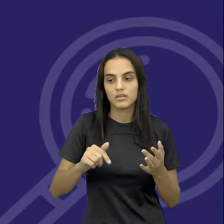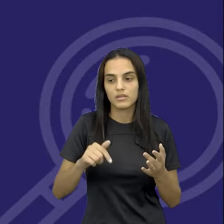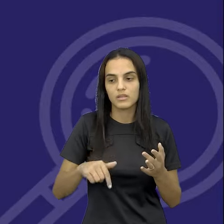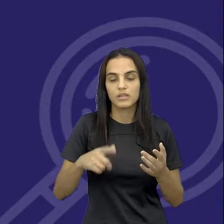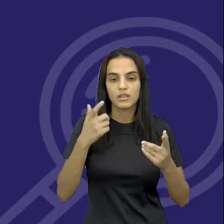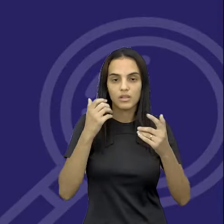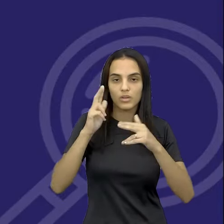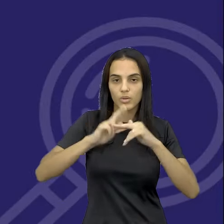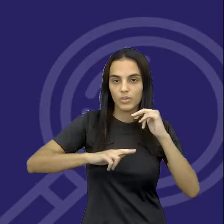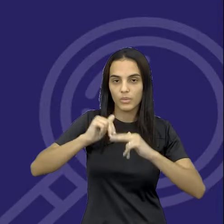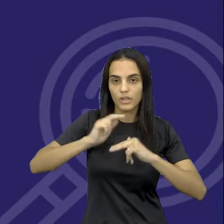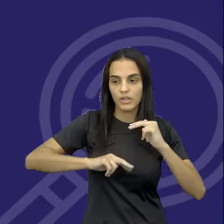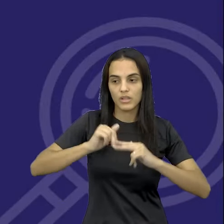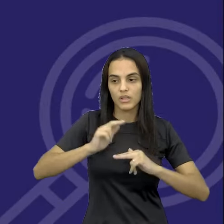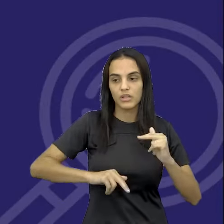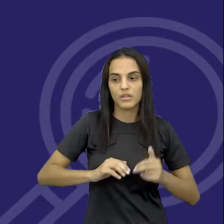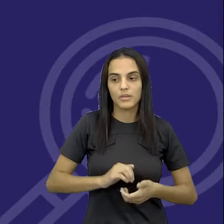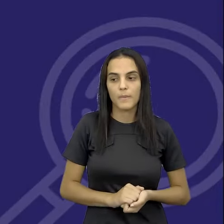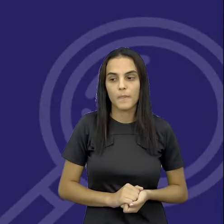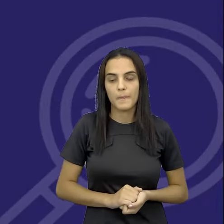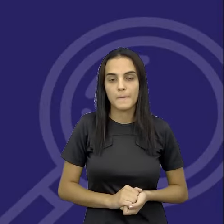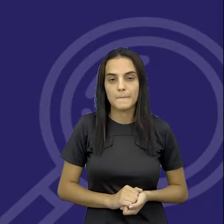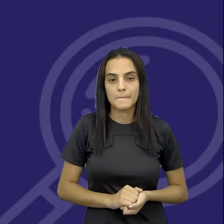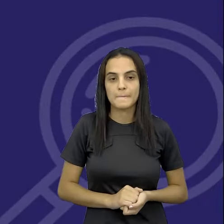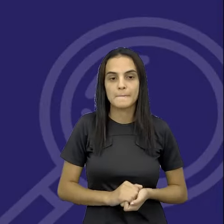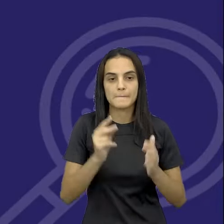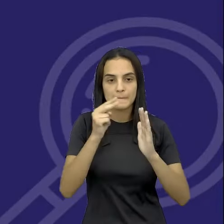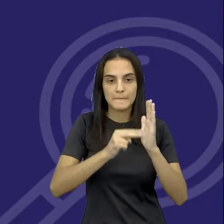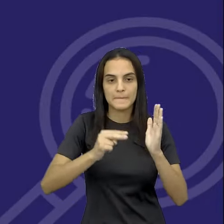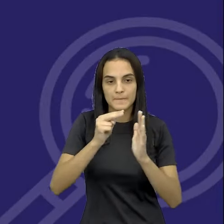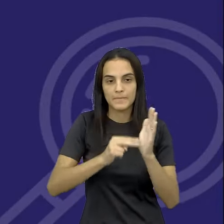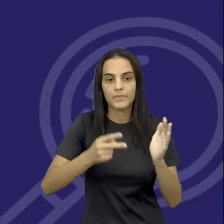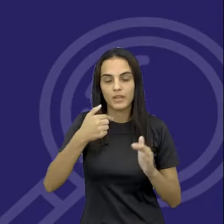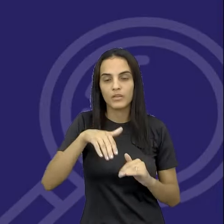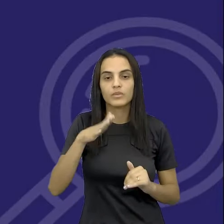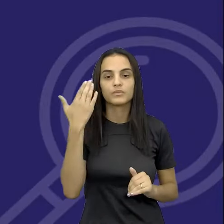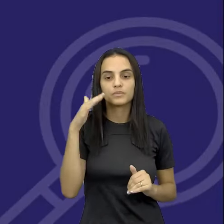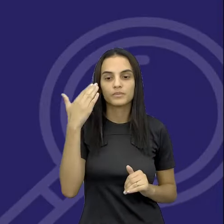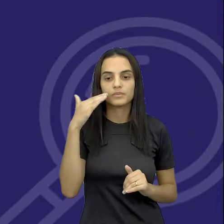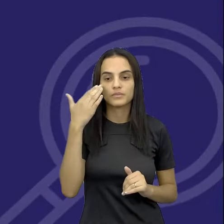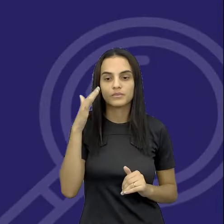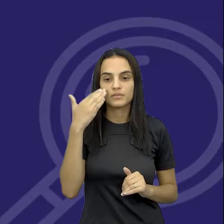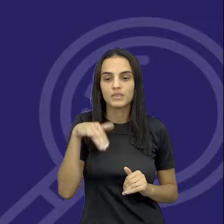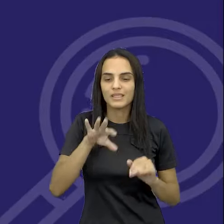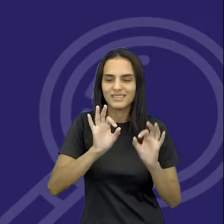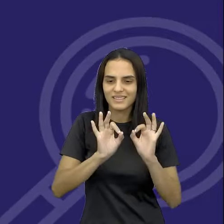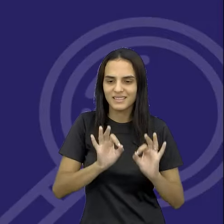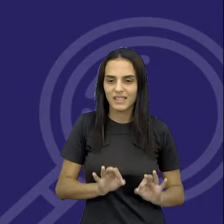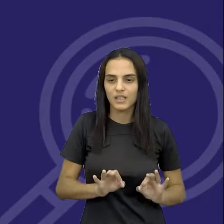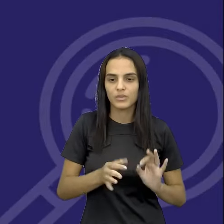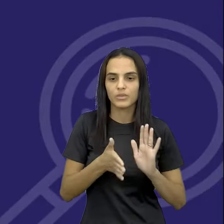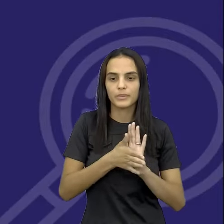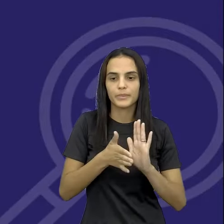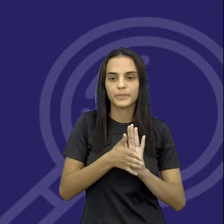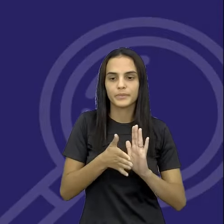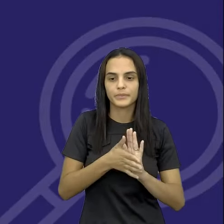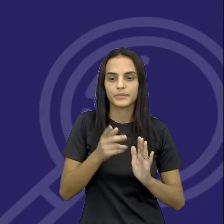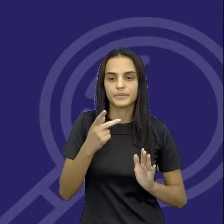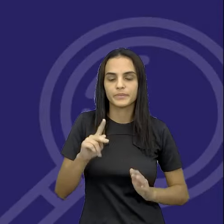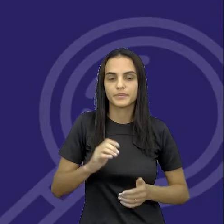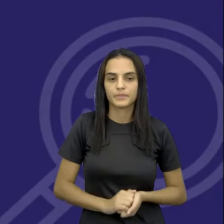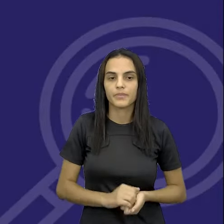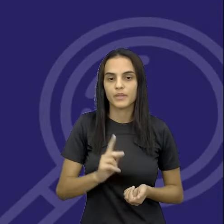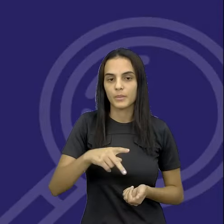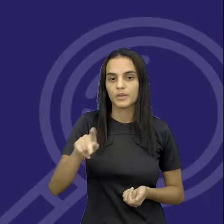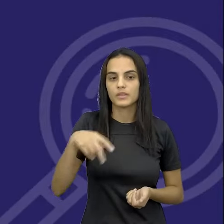essa do material, e aí eu vou fazer a leitura aqui para a gente entender certinho a proposta dela, né? O